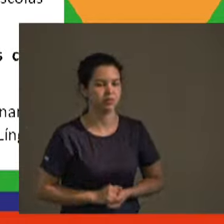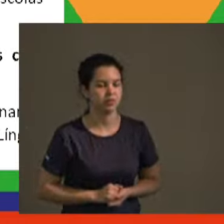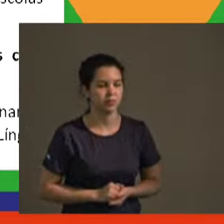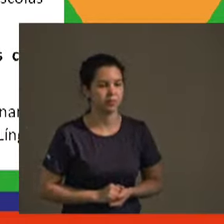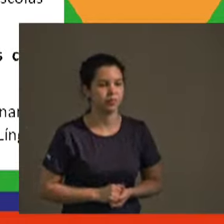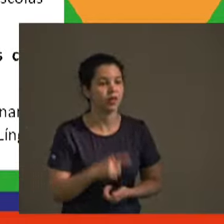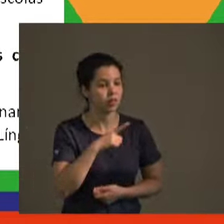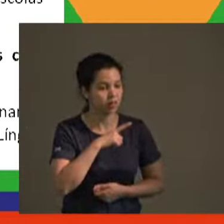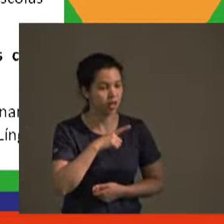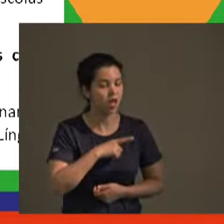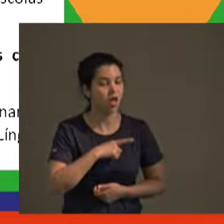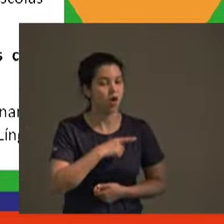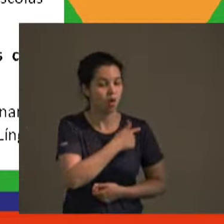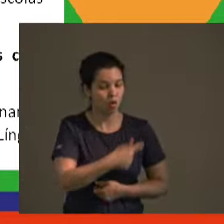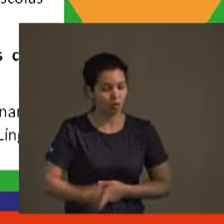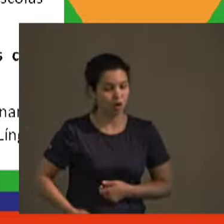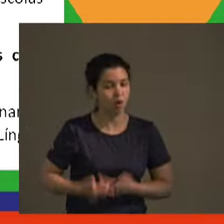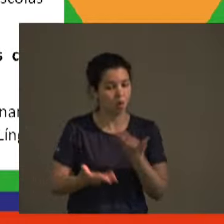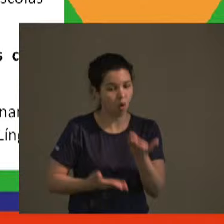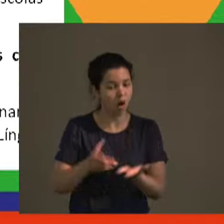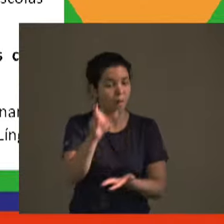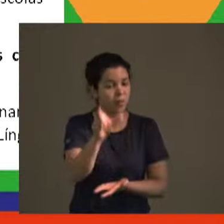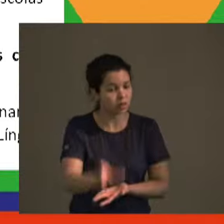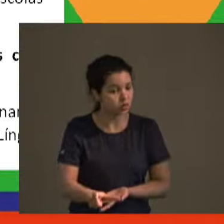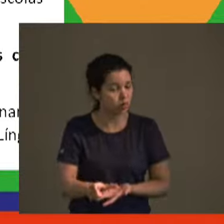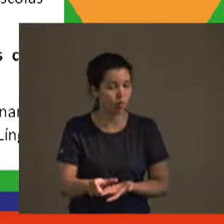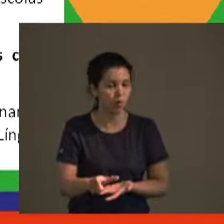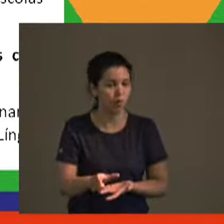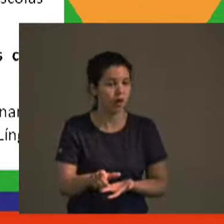das pessoas que têm sofrimentos